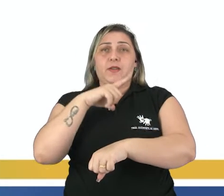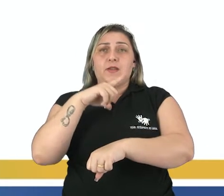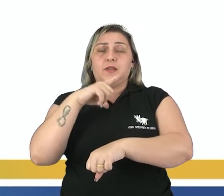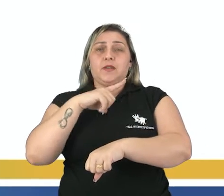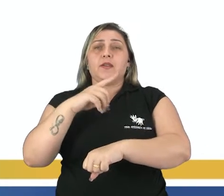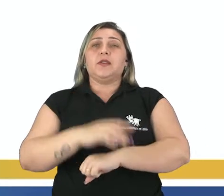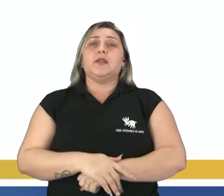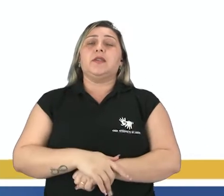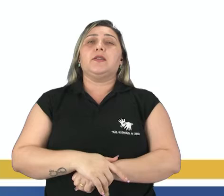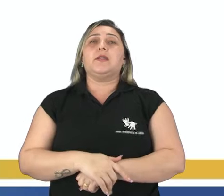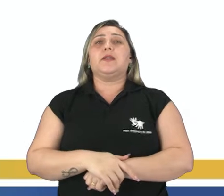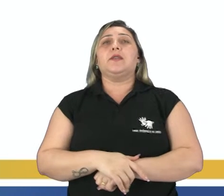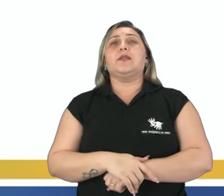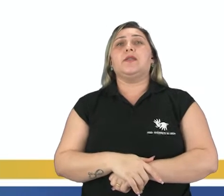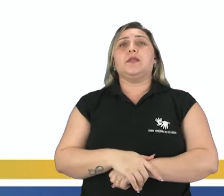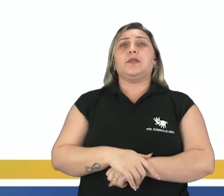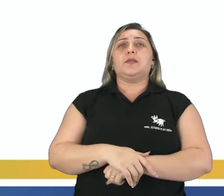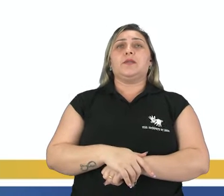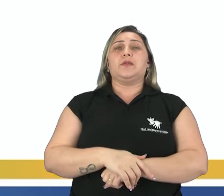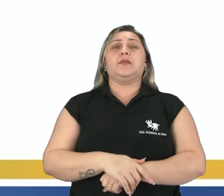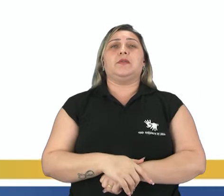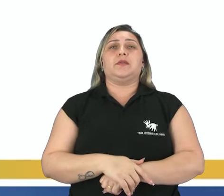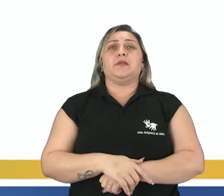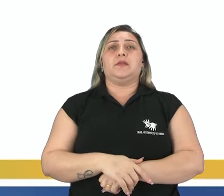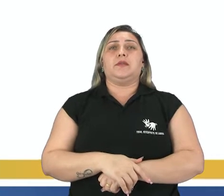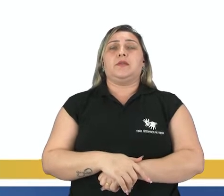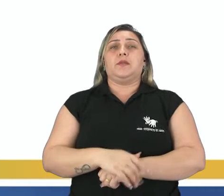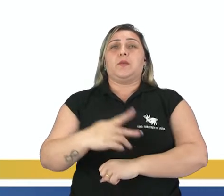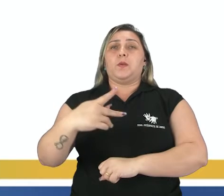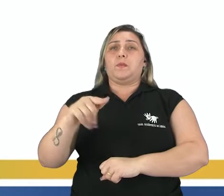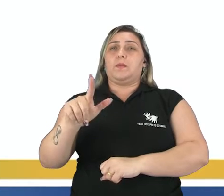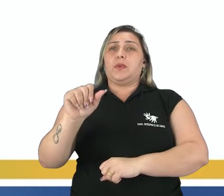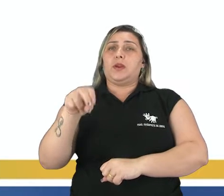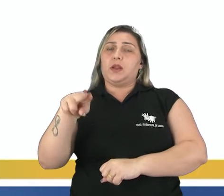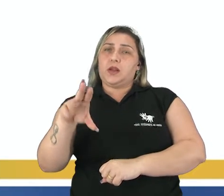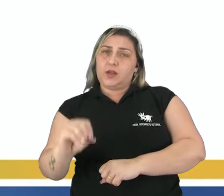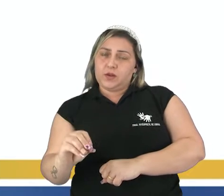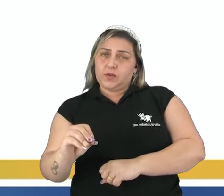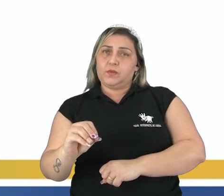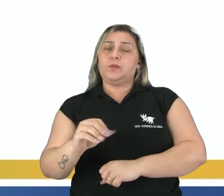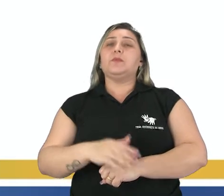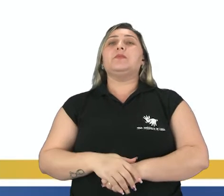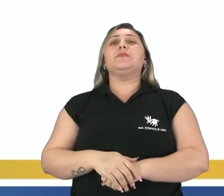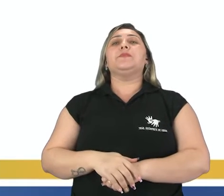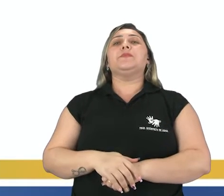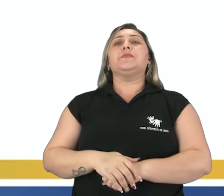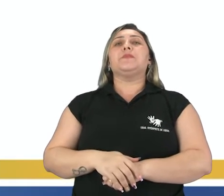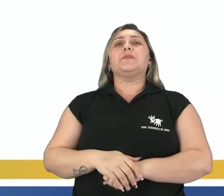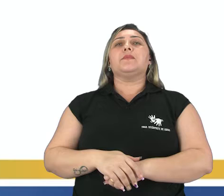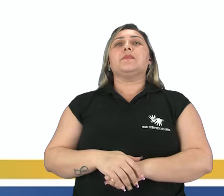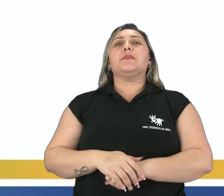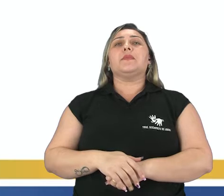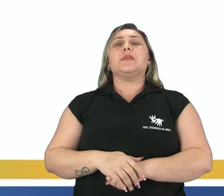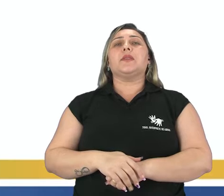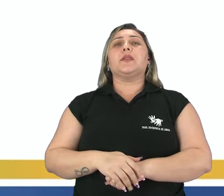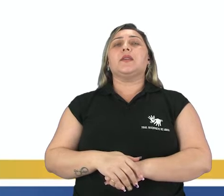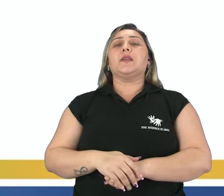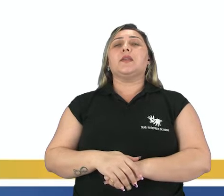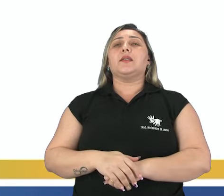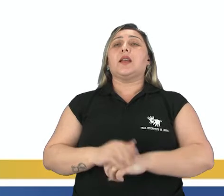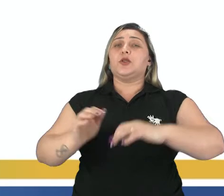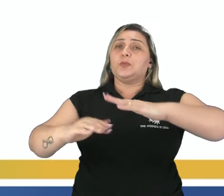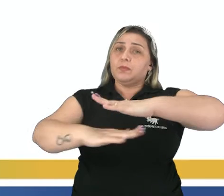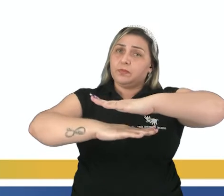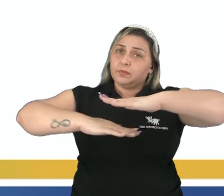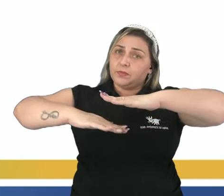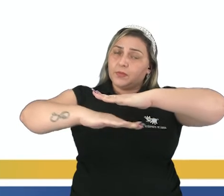vocês terão um plano que ele passa pela esfera. E aí, essa parte de